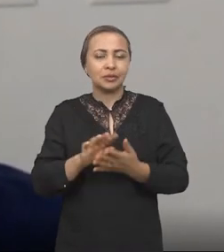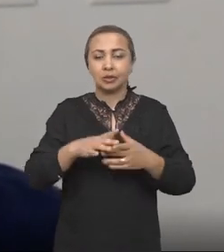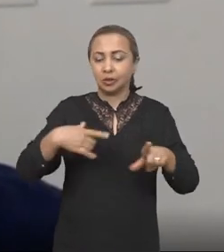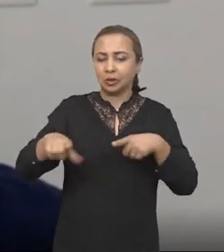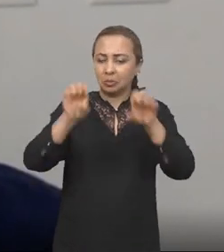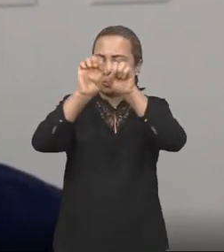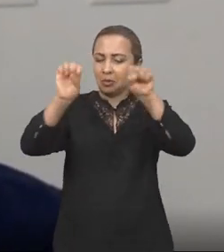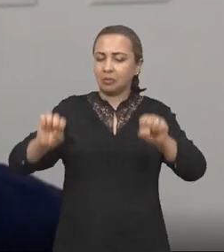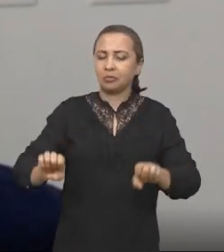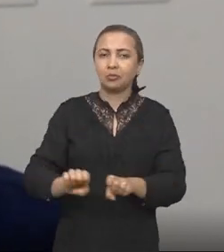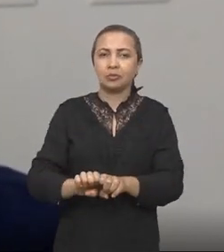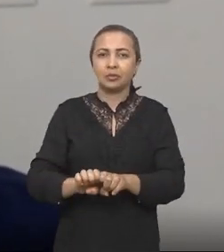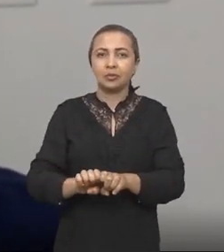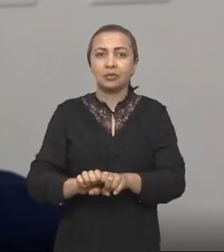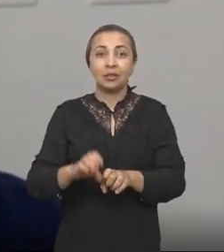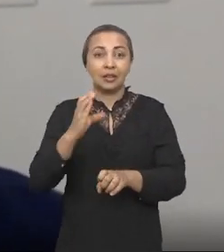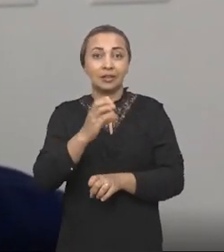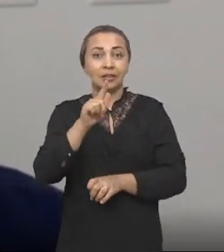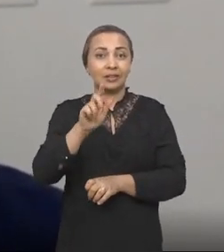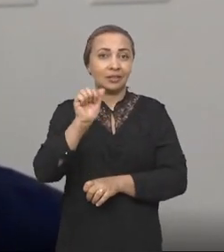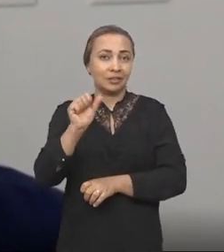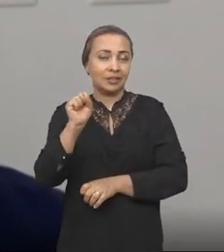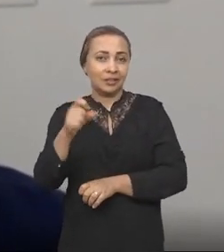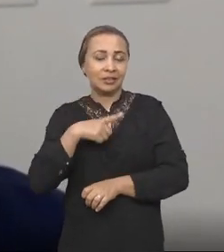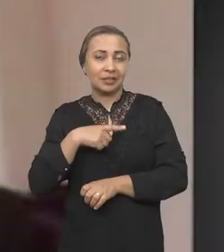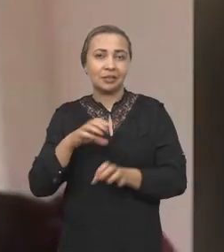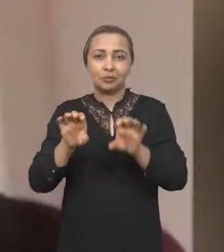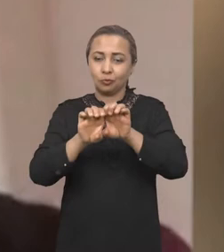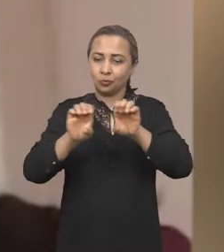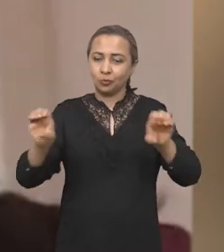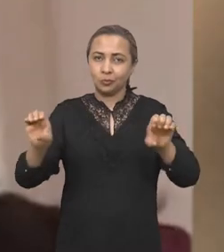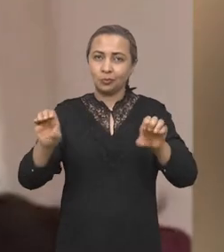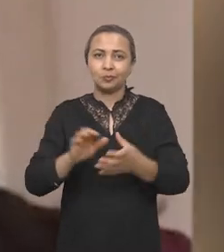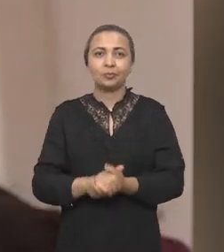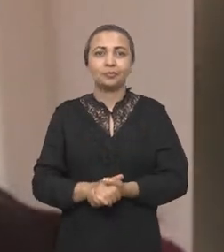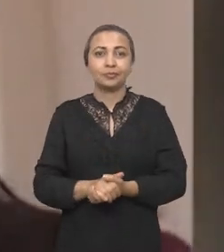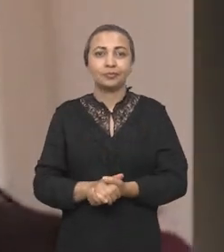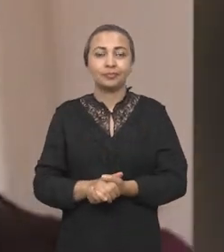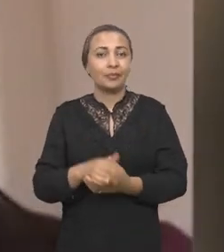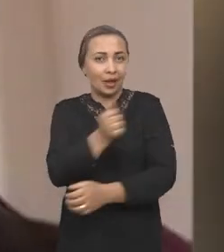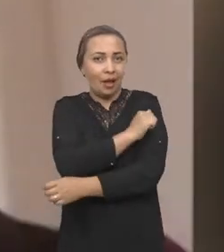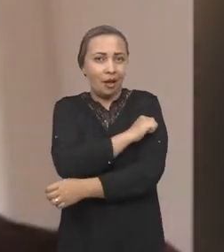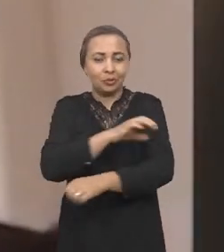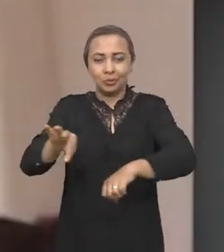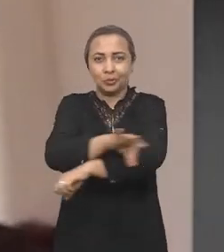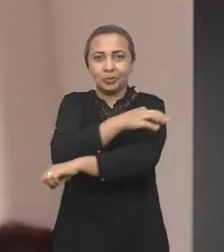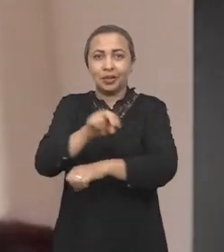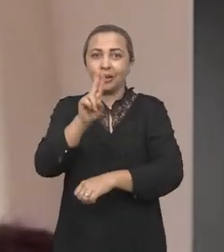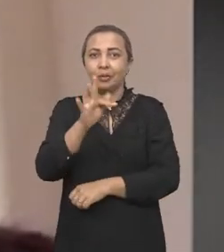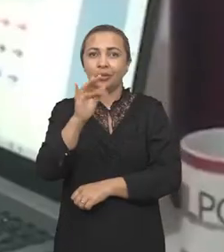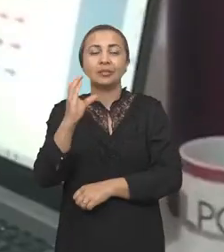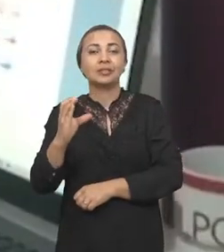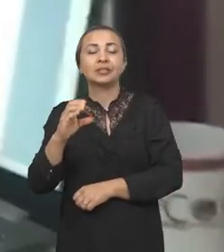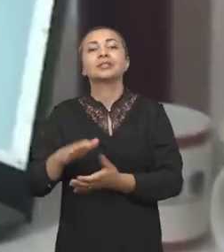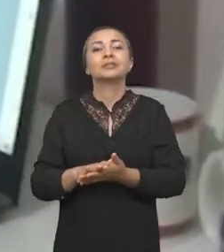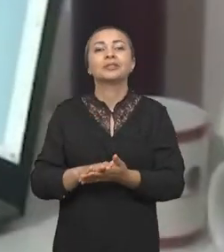de estrutura, né, que a Cegás tinha, que no caso são as tubulações de gás. Aluna de Engenharia Metalúrgica no campus da UFC em